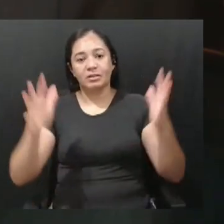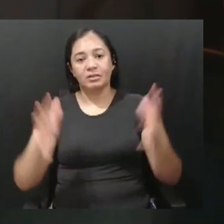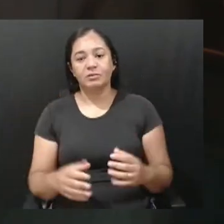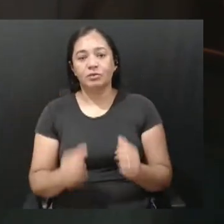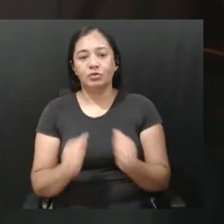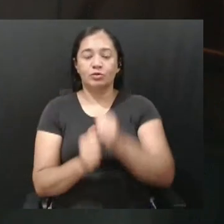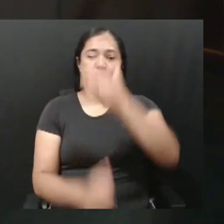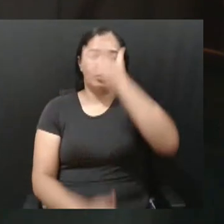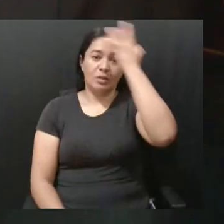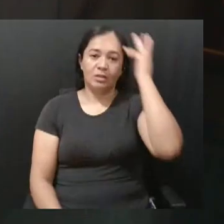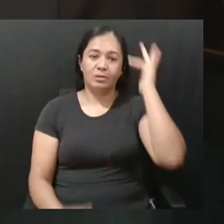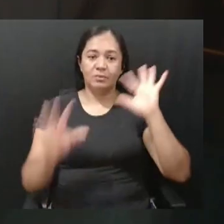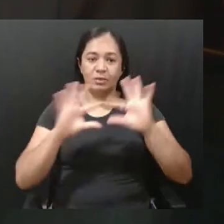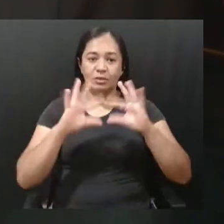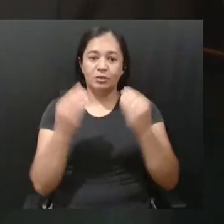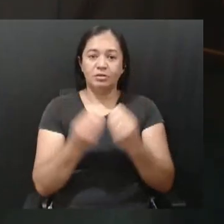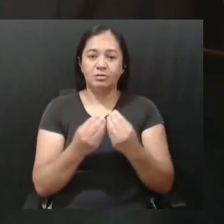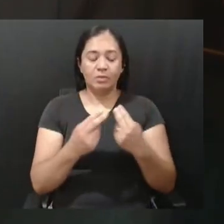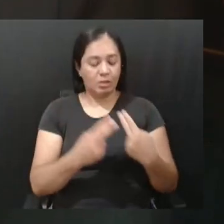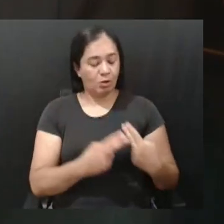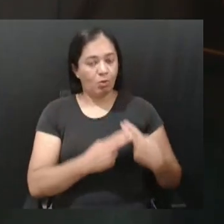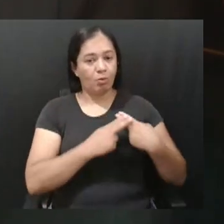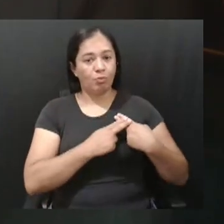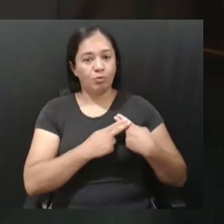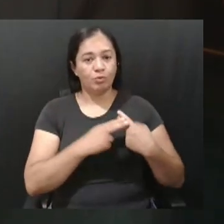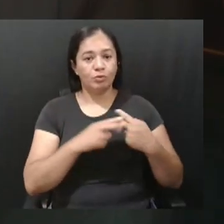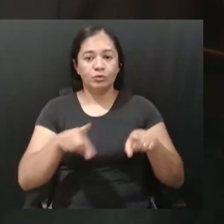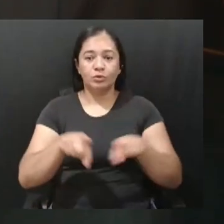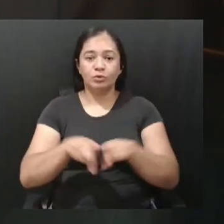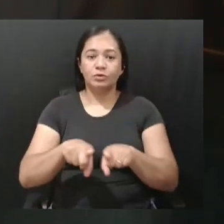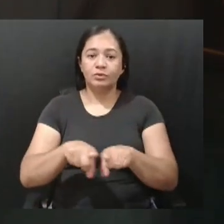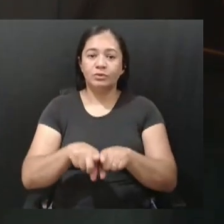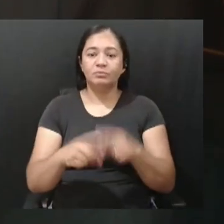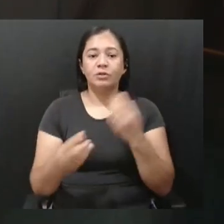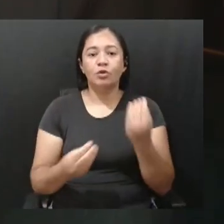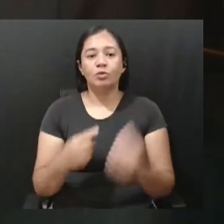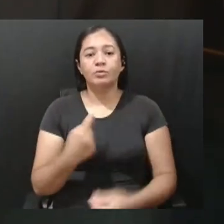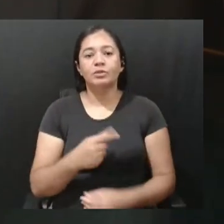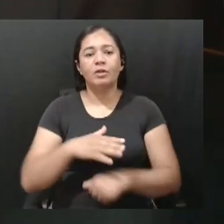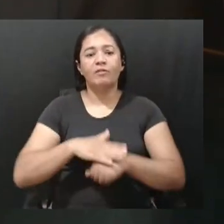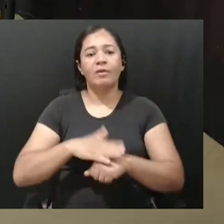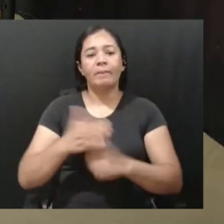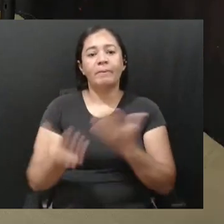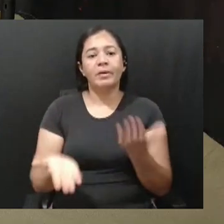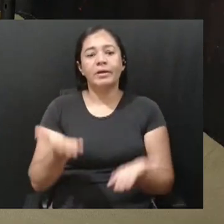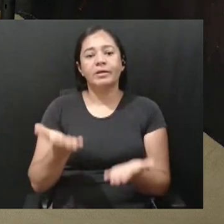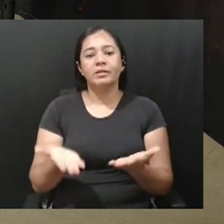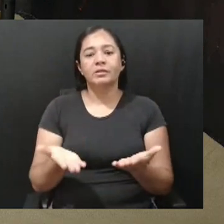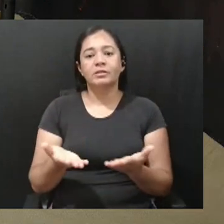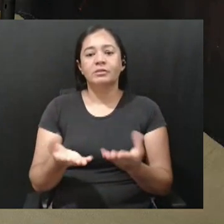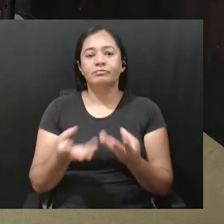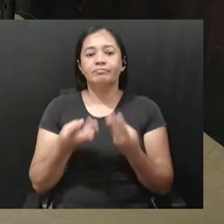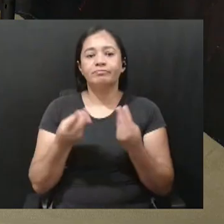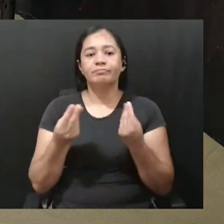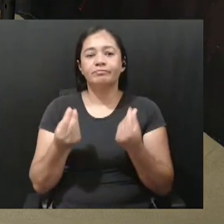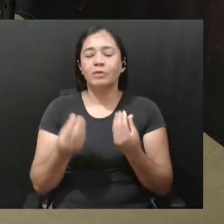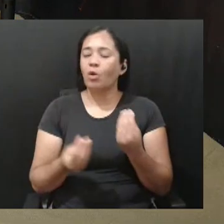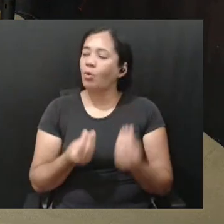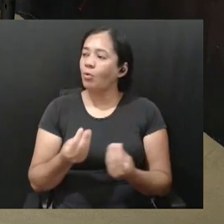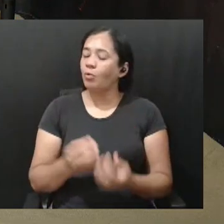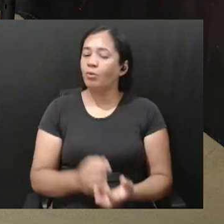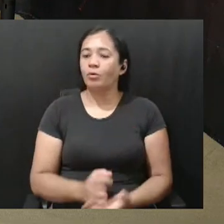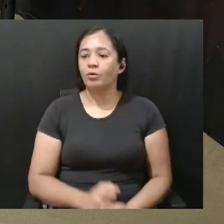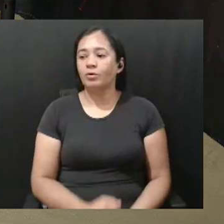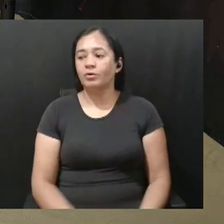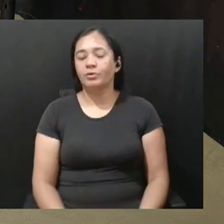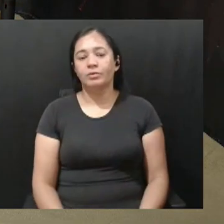o luto também. Então, como que a gente faz para equilibrar algo tão sensível, né? Porque se a gente parar para pensar, são duas